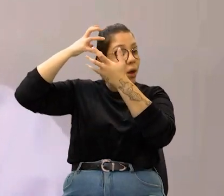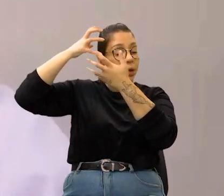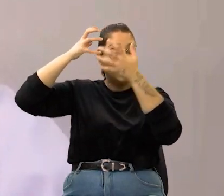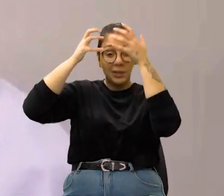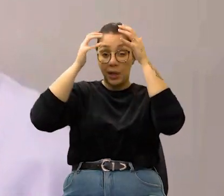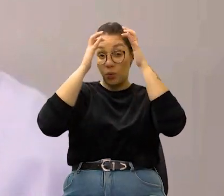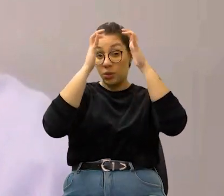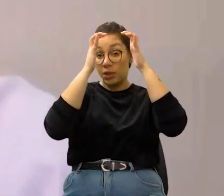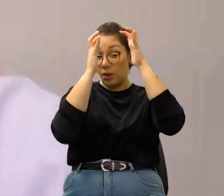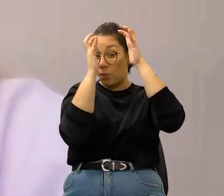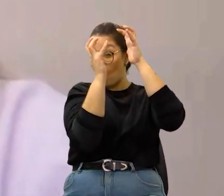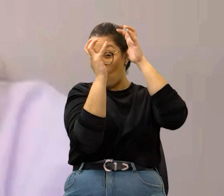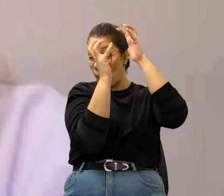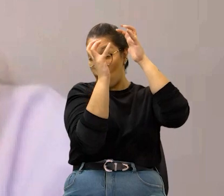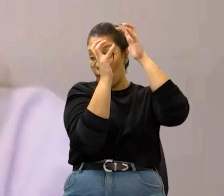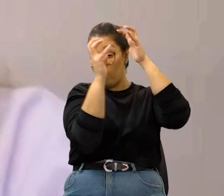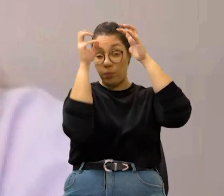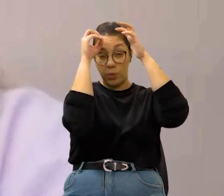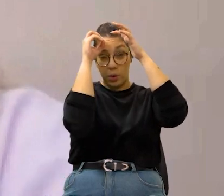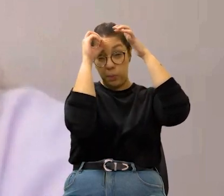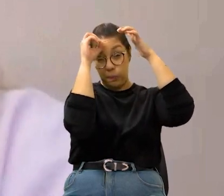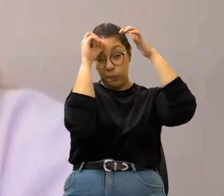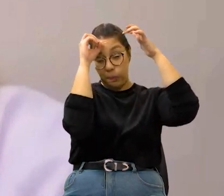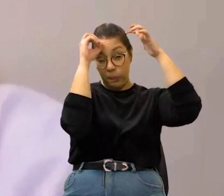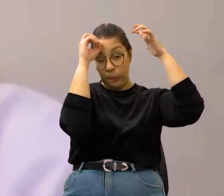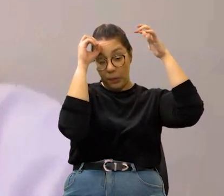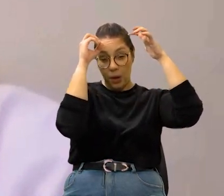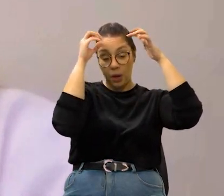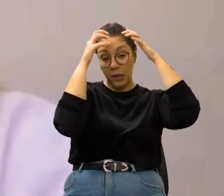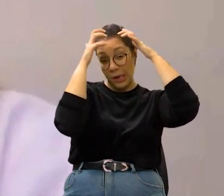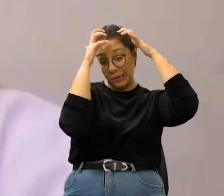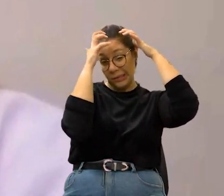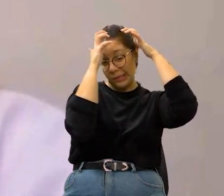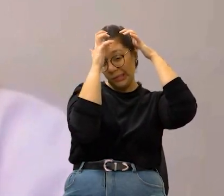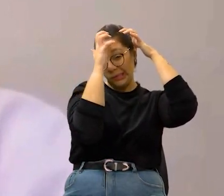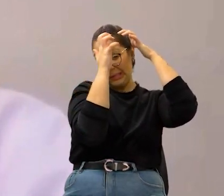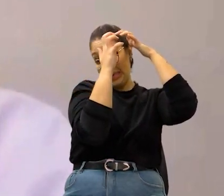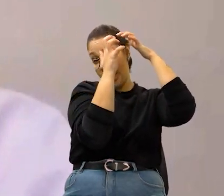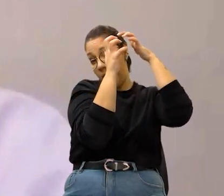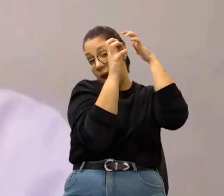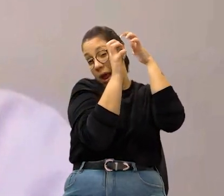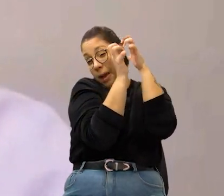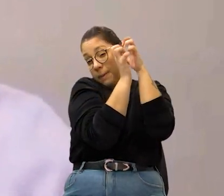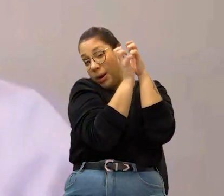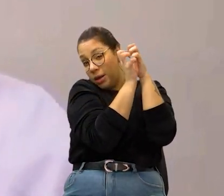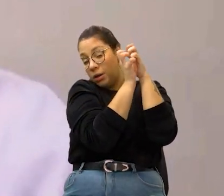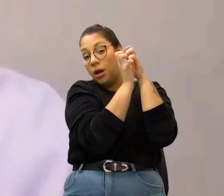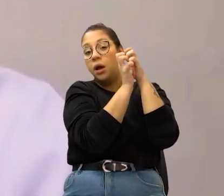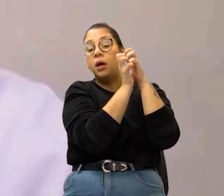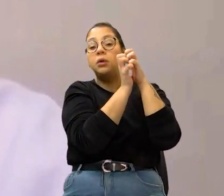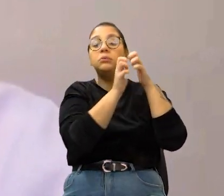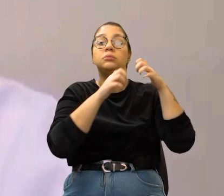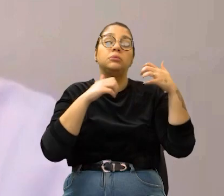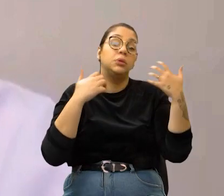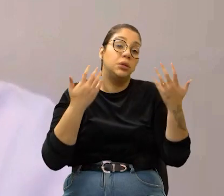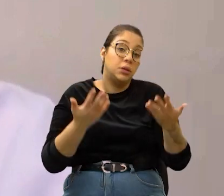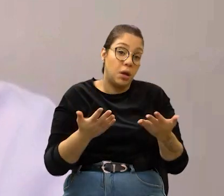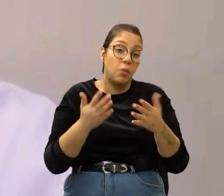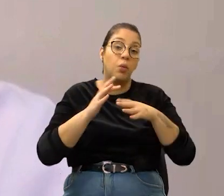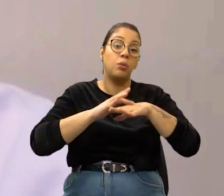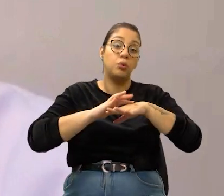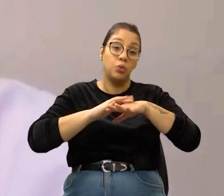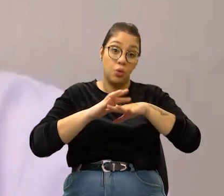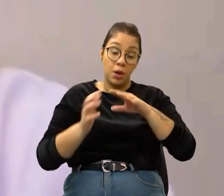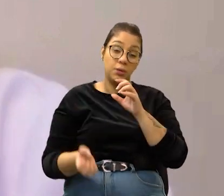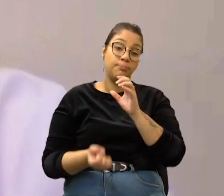volume, você está comprimindo o restante, né? De todo o cérebro ali. Então, a